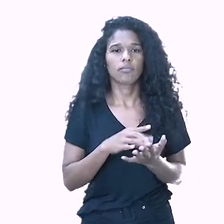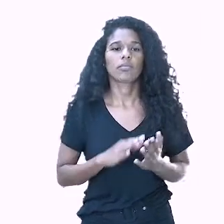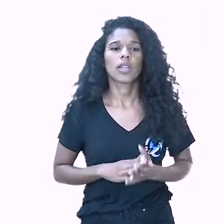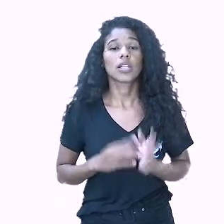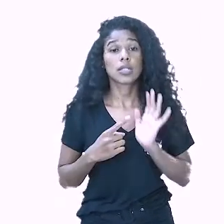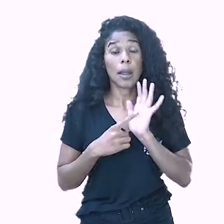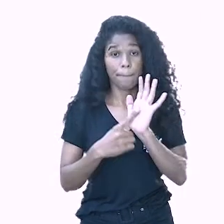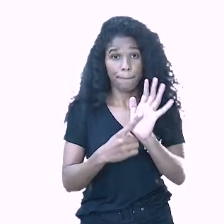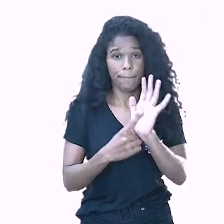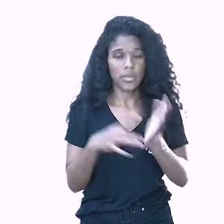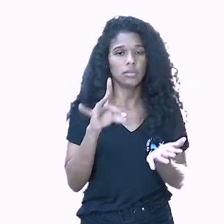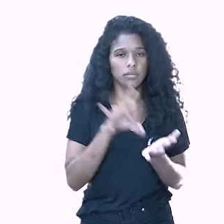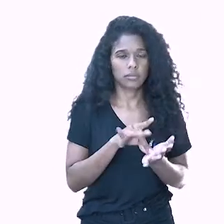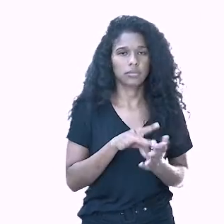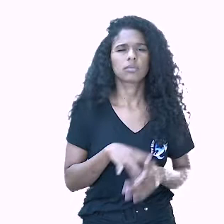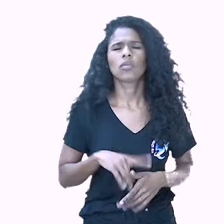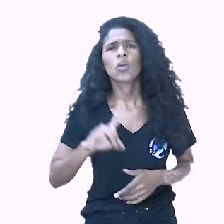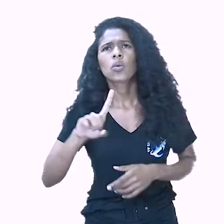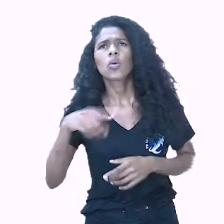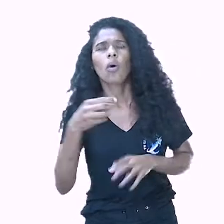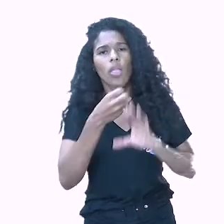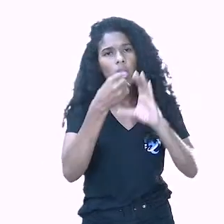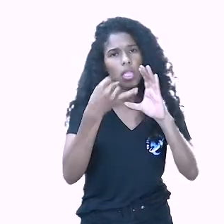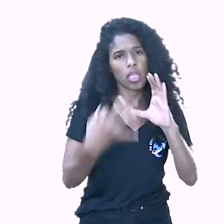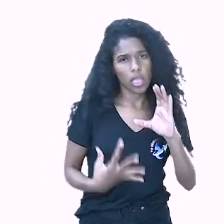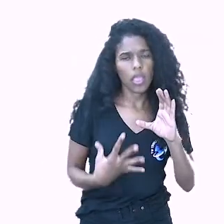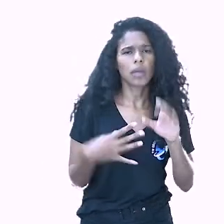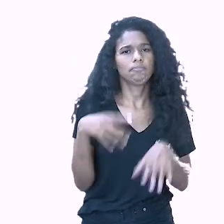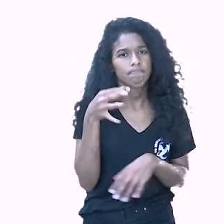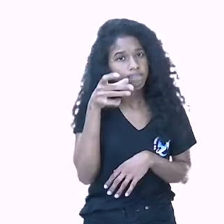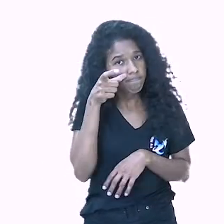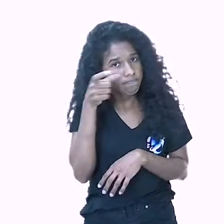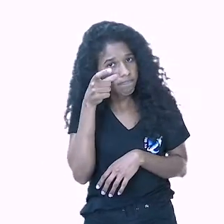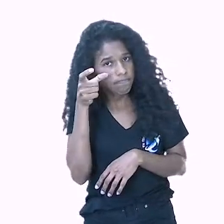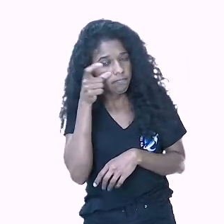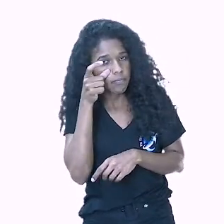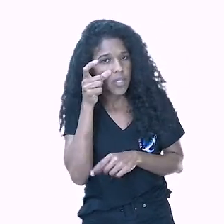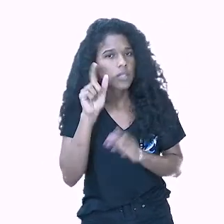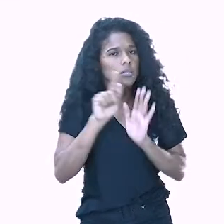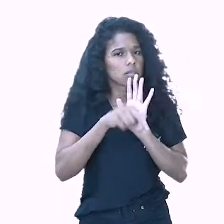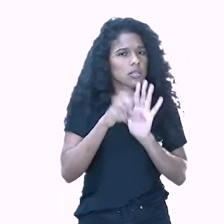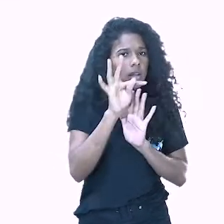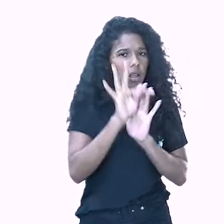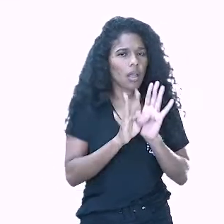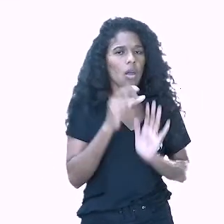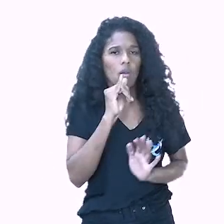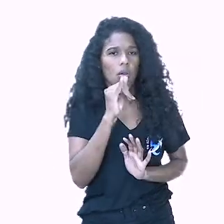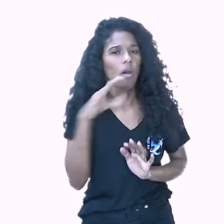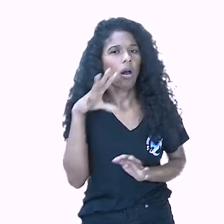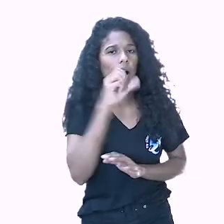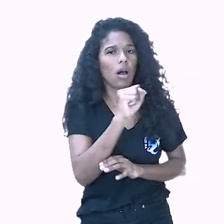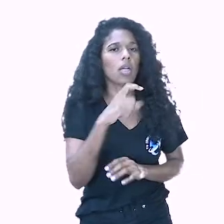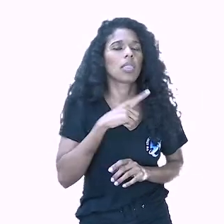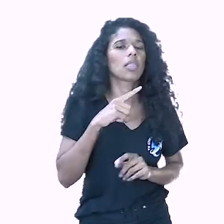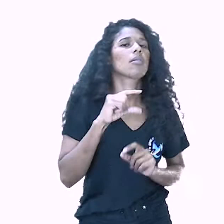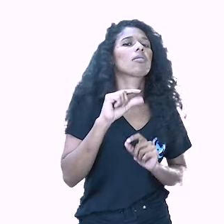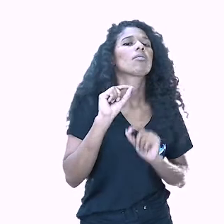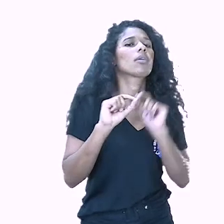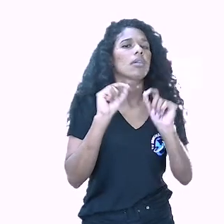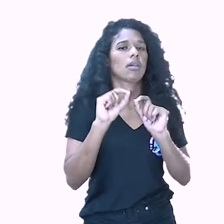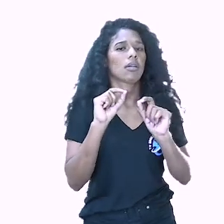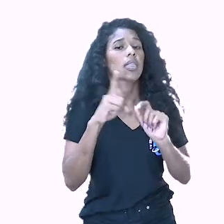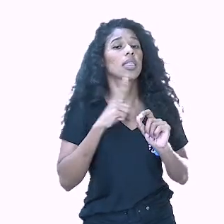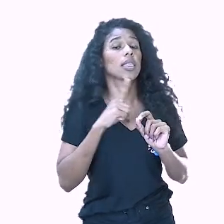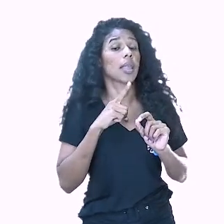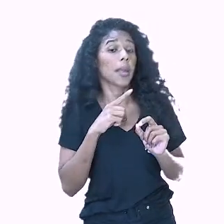Outra coisa interessante da crônica, né? Dentro das características desse gênero, nós podemos perceber que tem uma mistura do narrativo